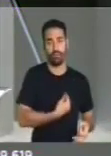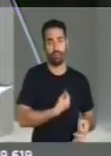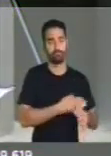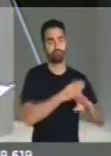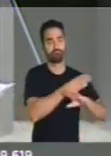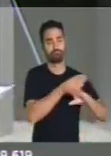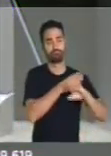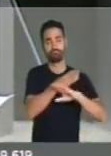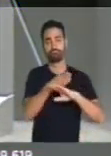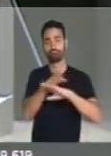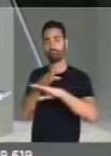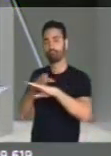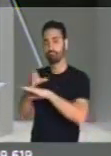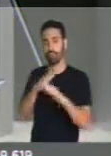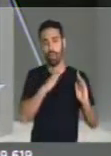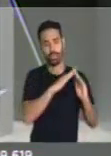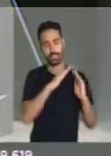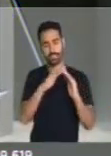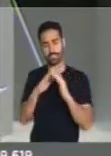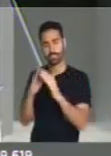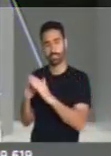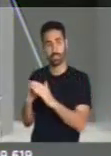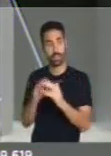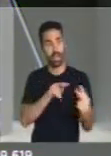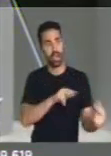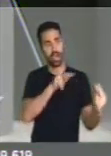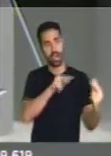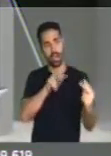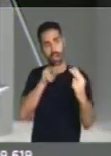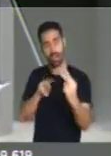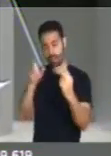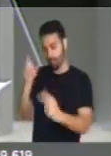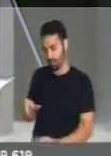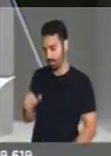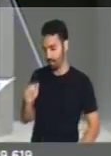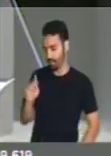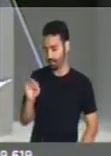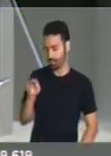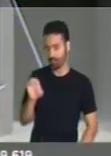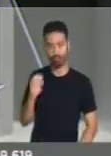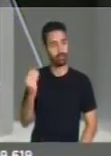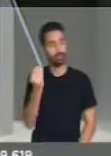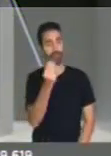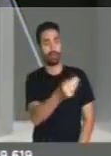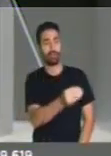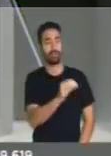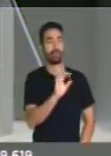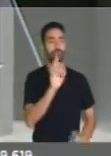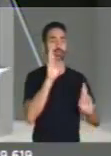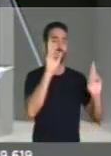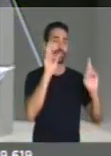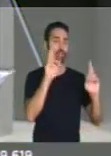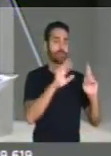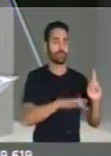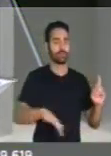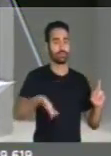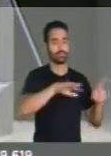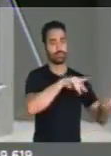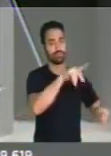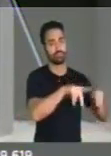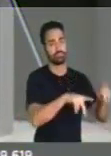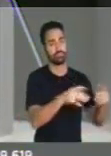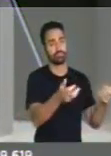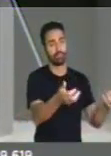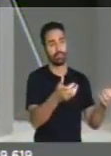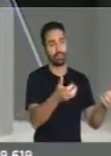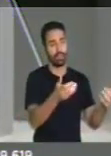batem, olhando nos olhos, pois um agente de saúde é um canal de esperança para os que buscam